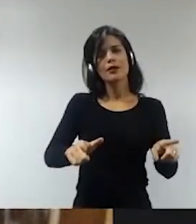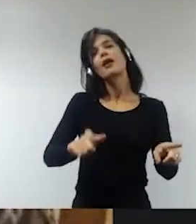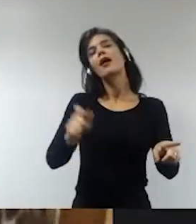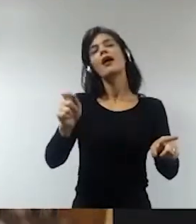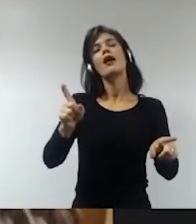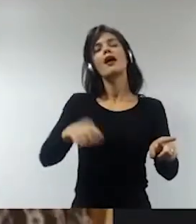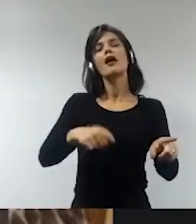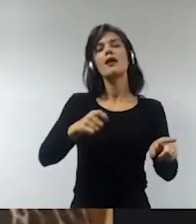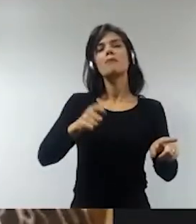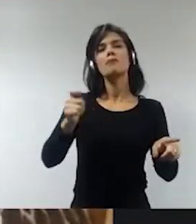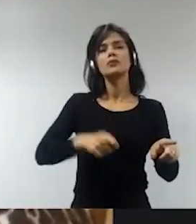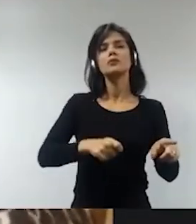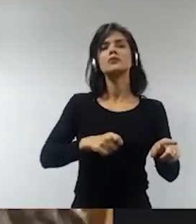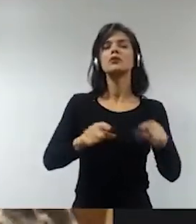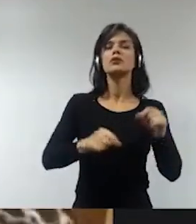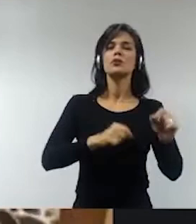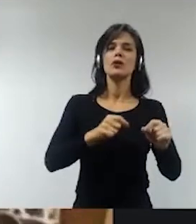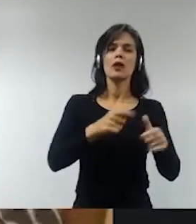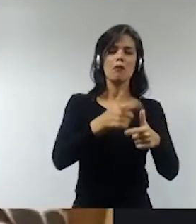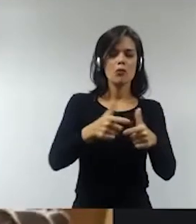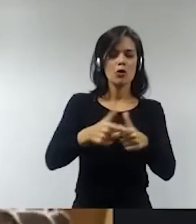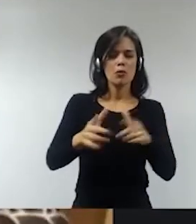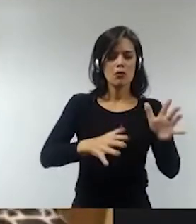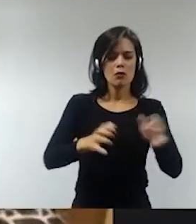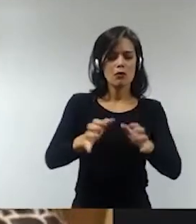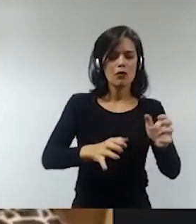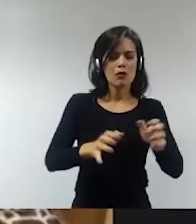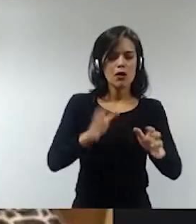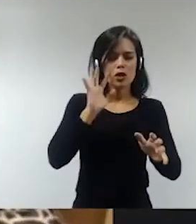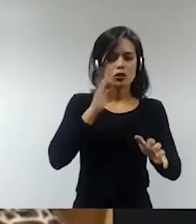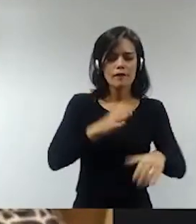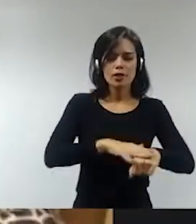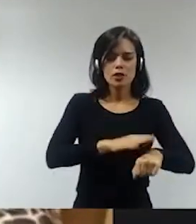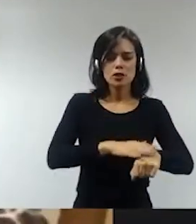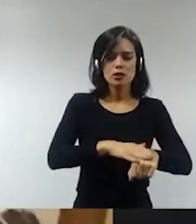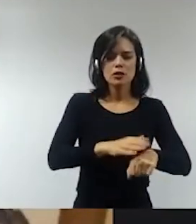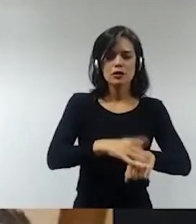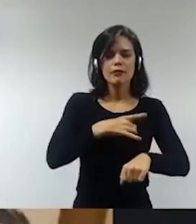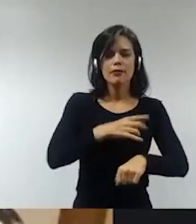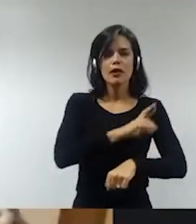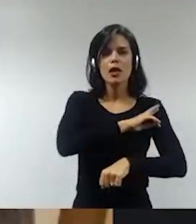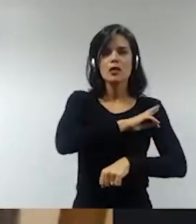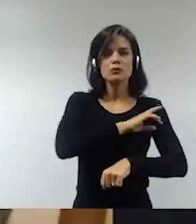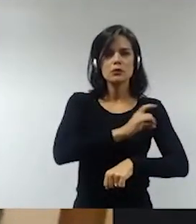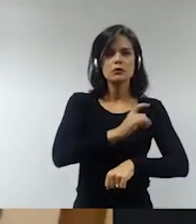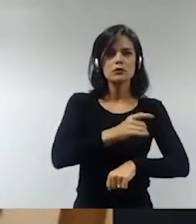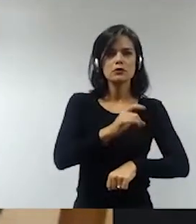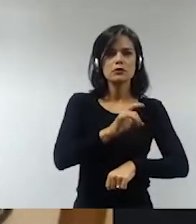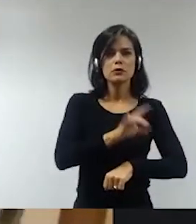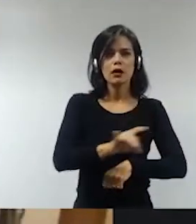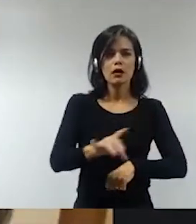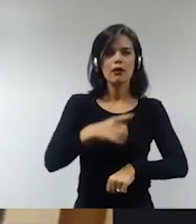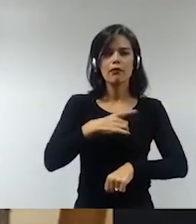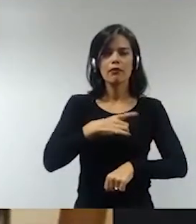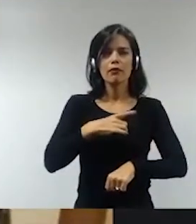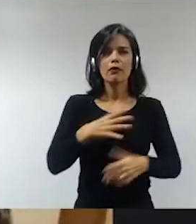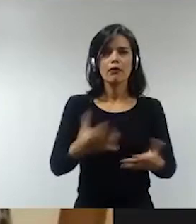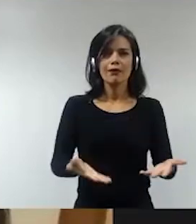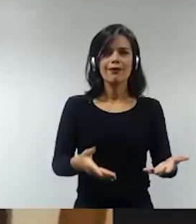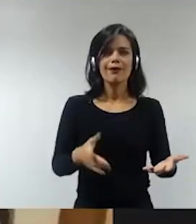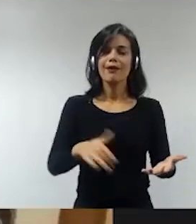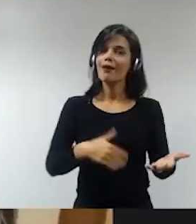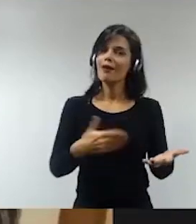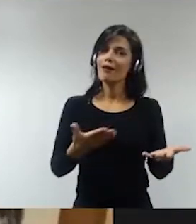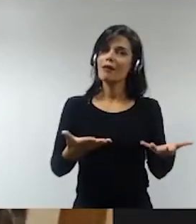possível que elas resolvam seus conflitos sozinhas e assumam a responsabilidade pelas decisões e pelas posições que tomam na vida. E isso faz